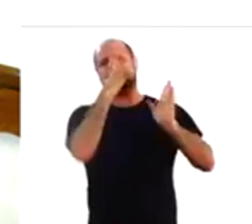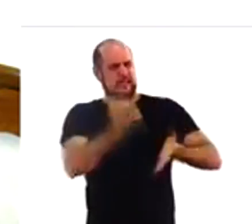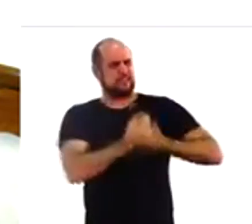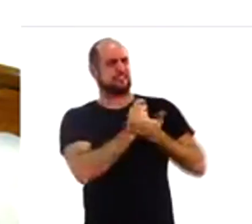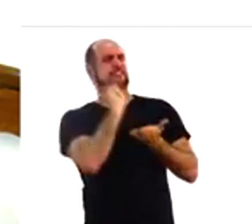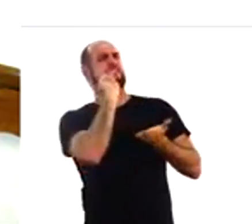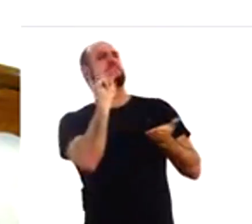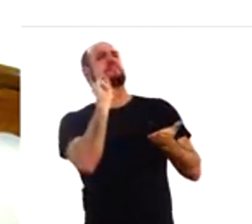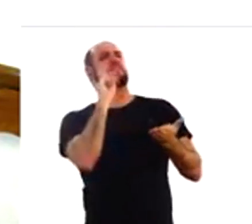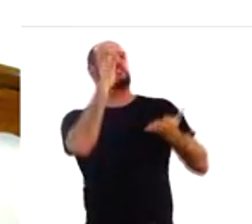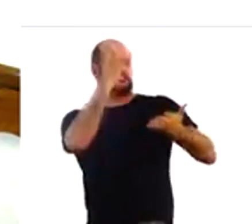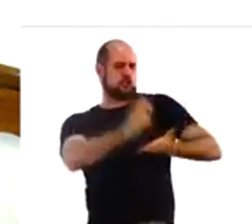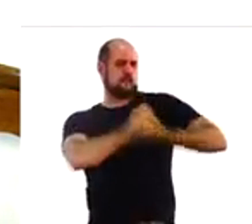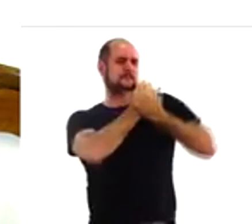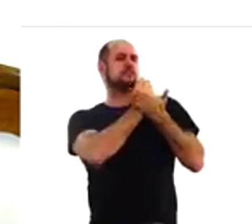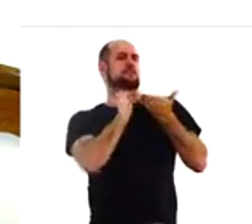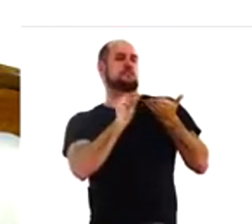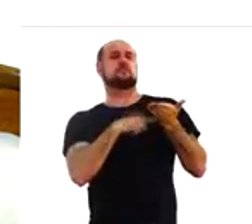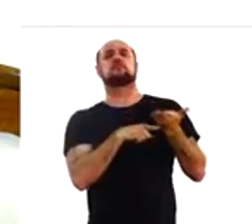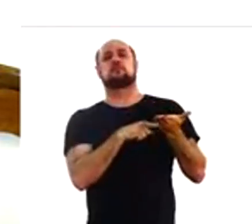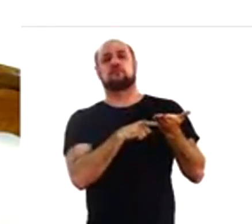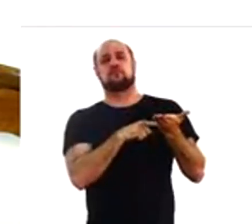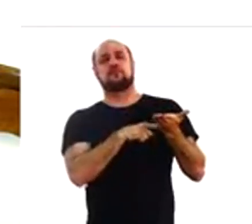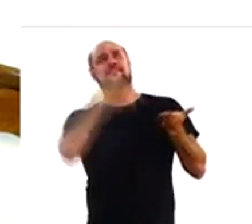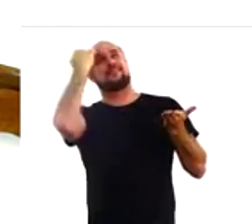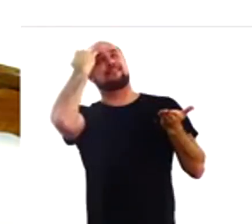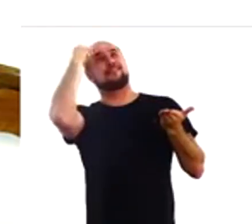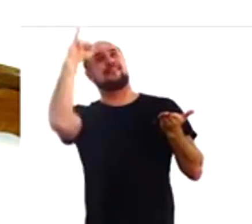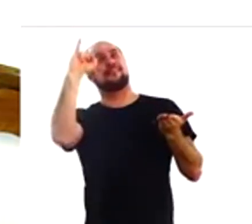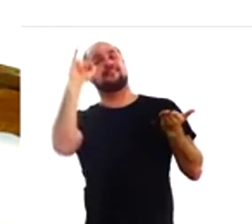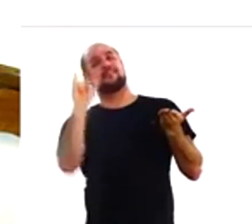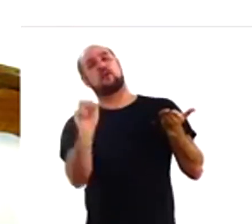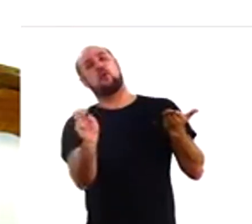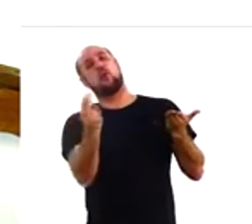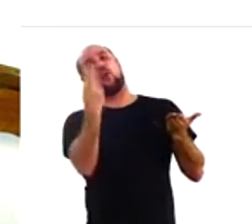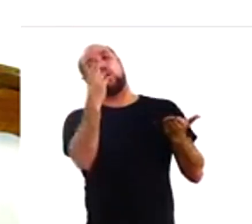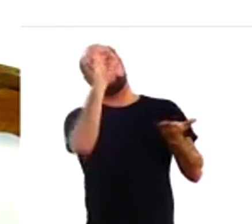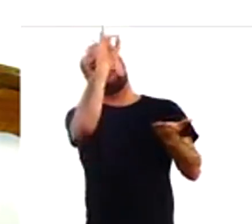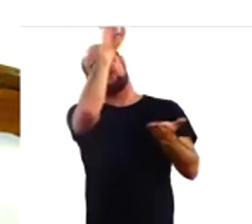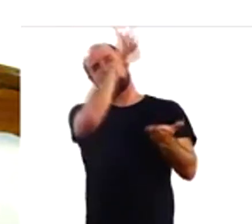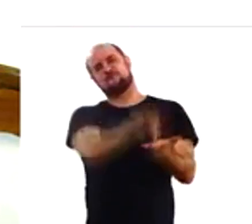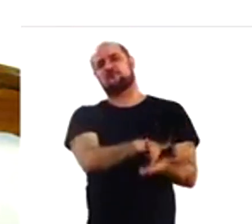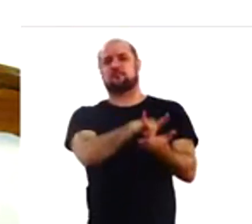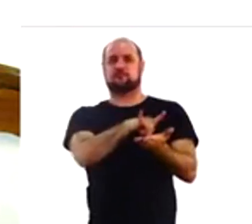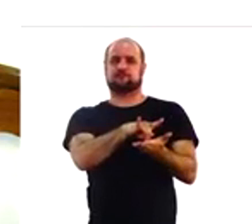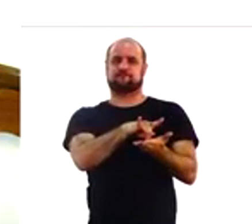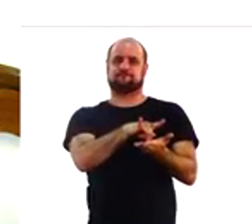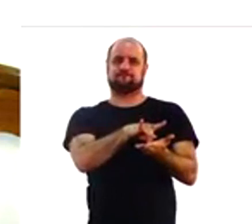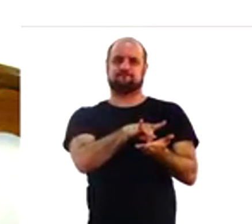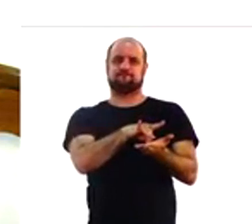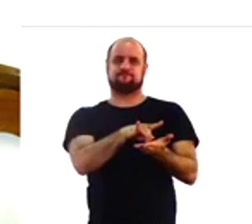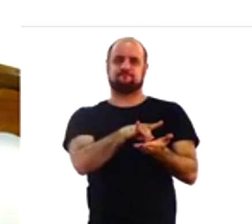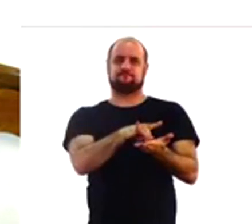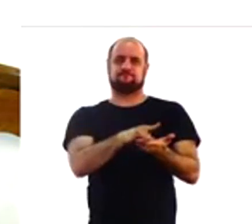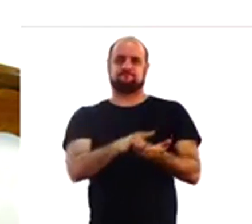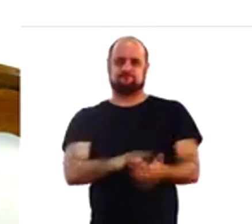que é essa salvação? É um conceito ou é um fato real? Deixa